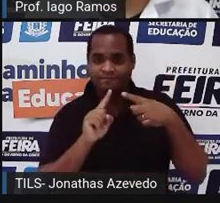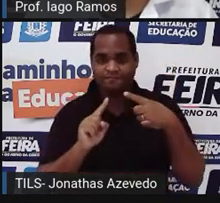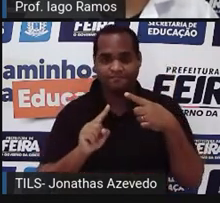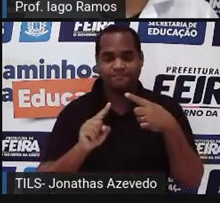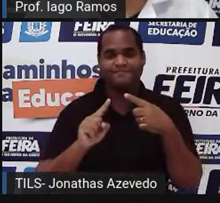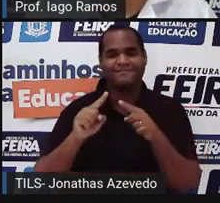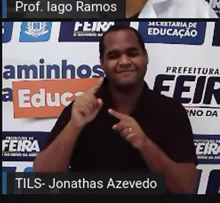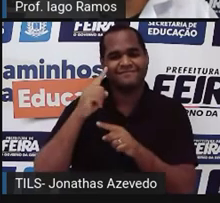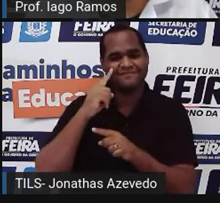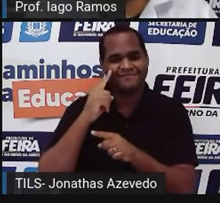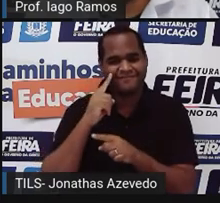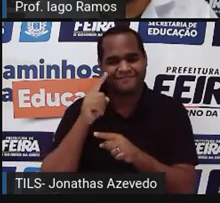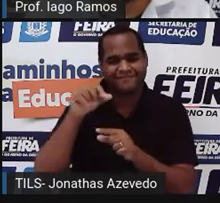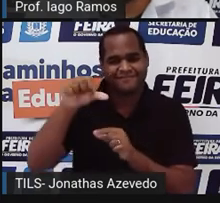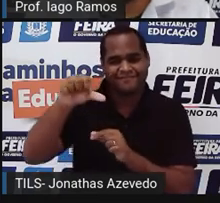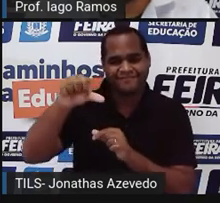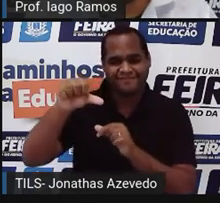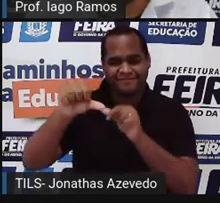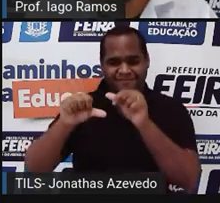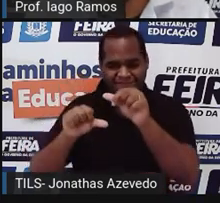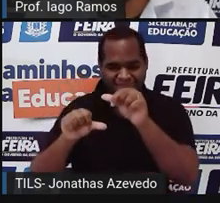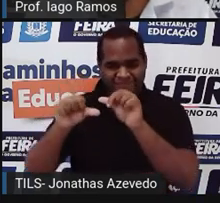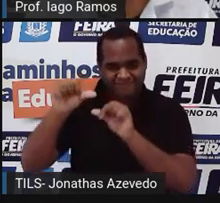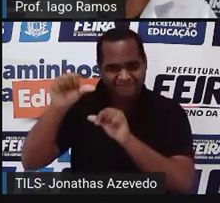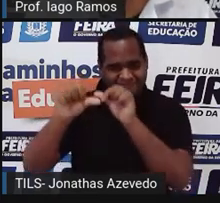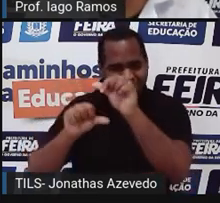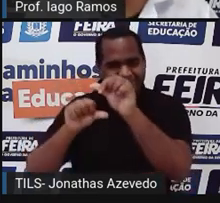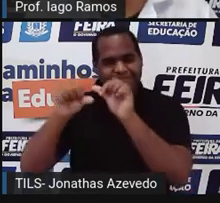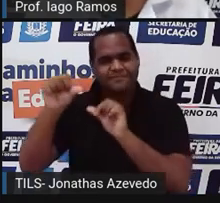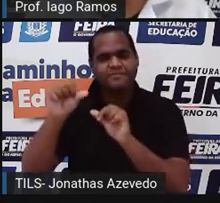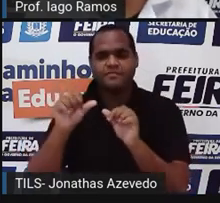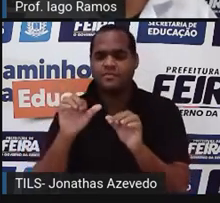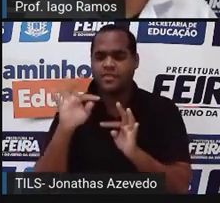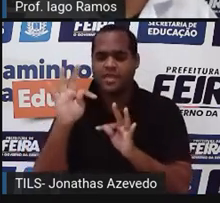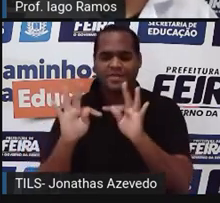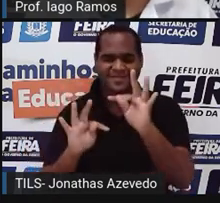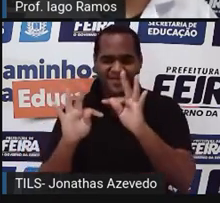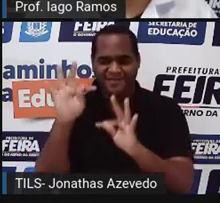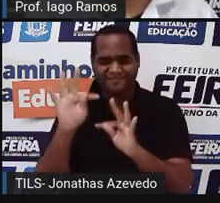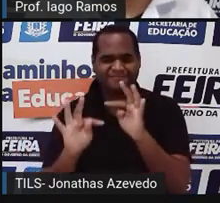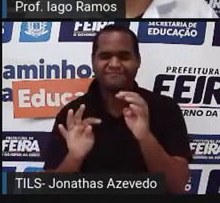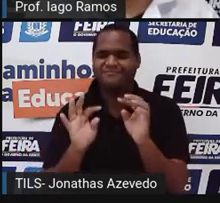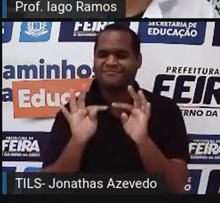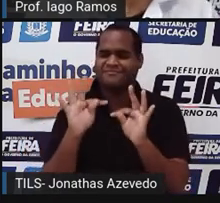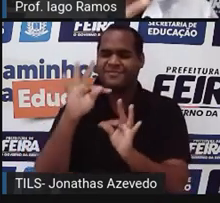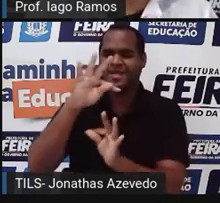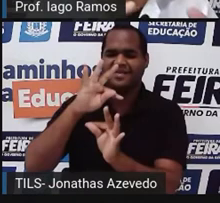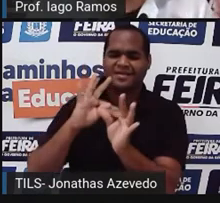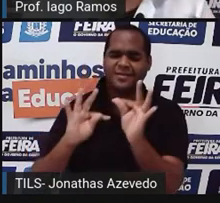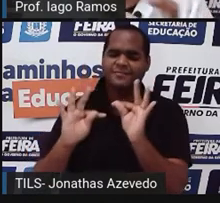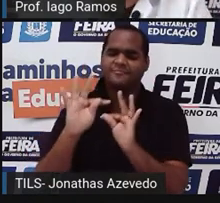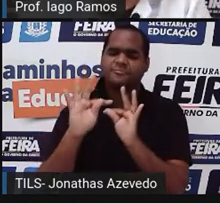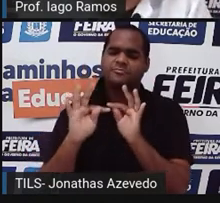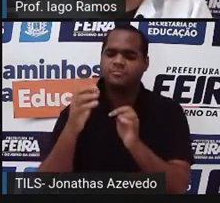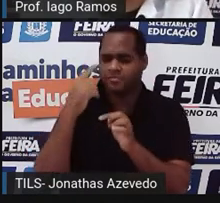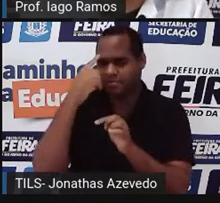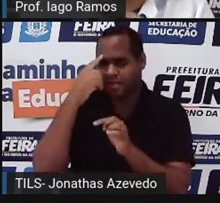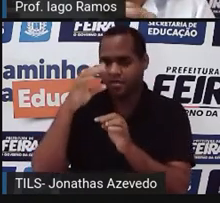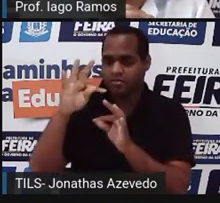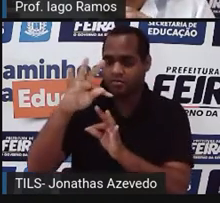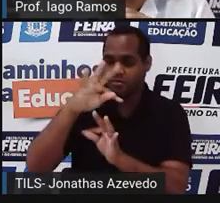de translação. E translação tem a ver com